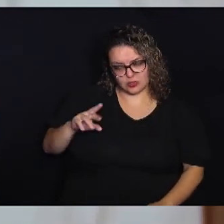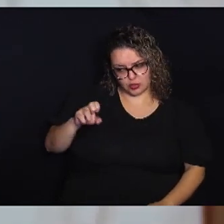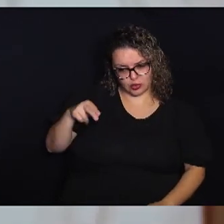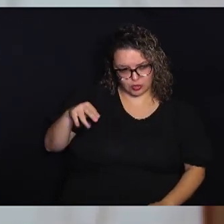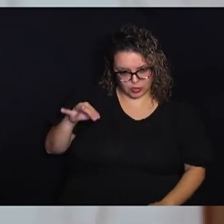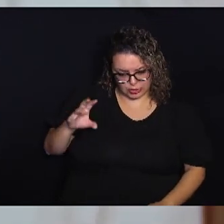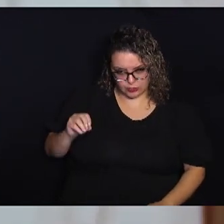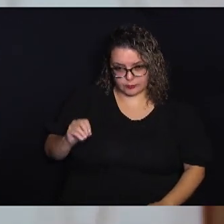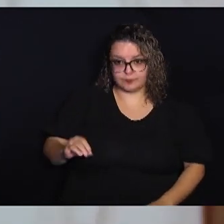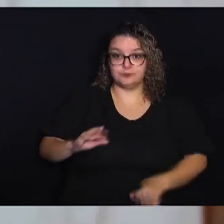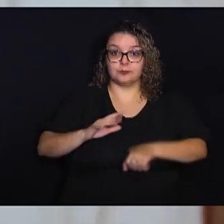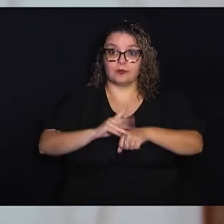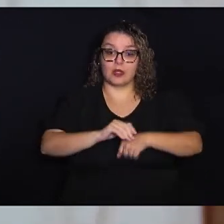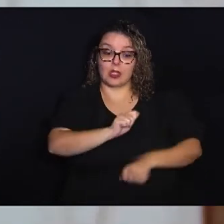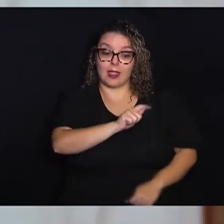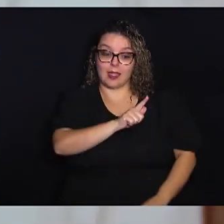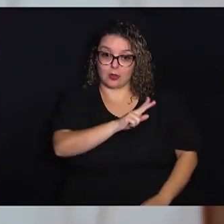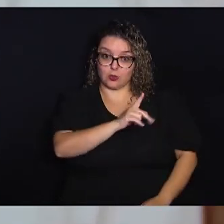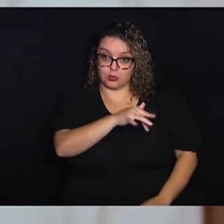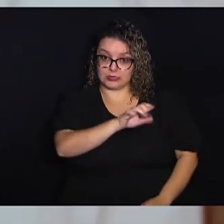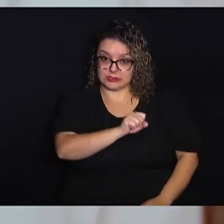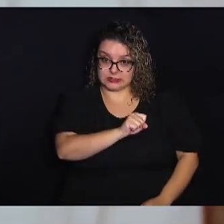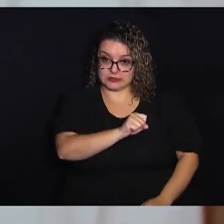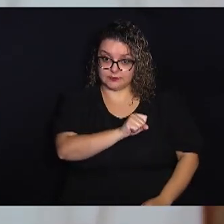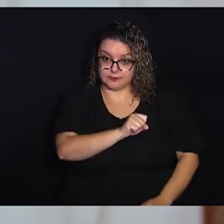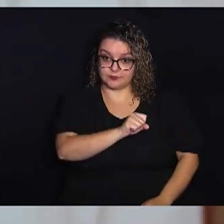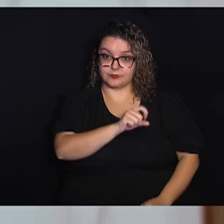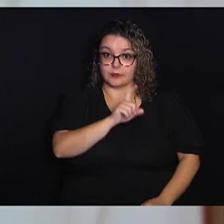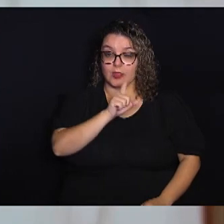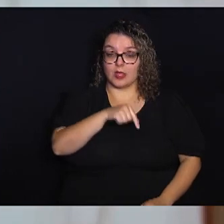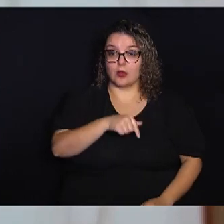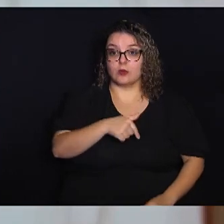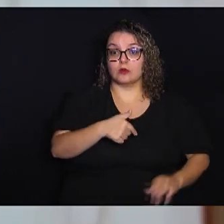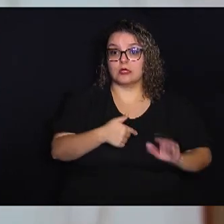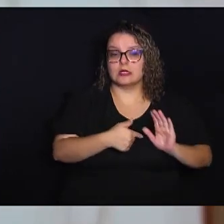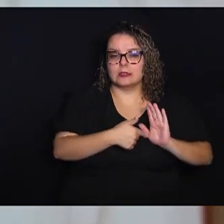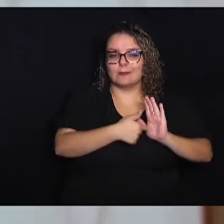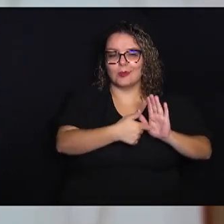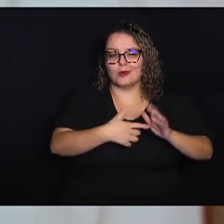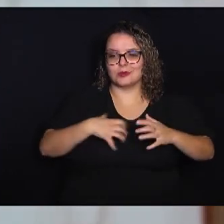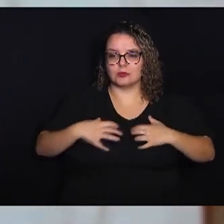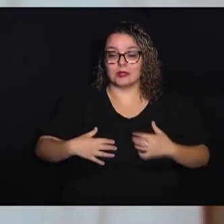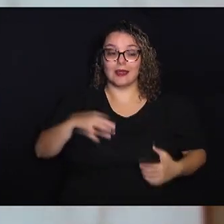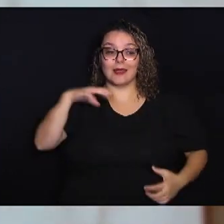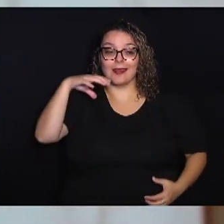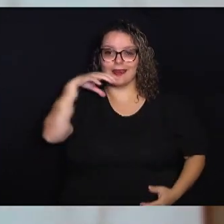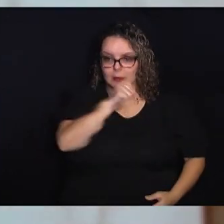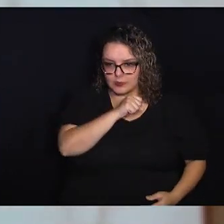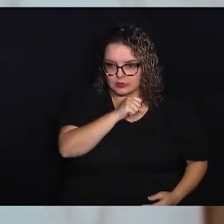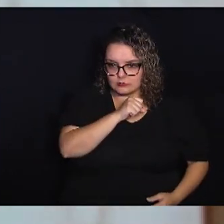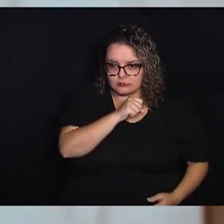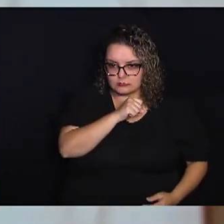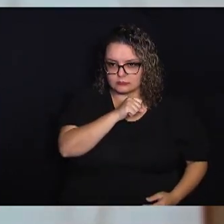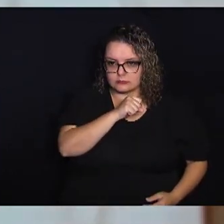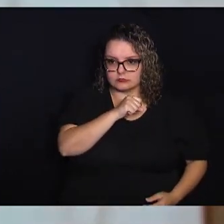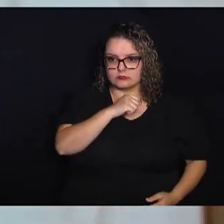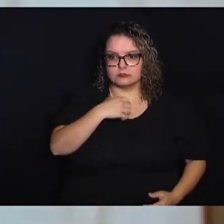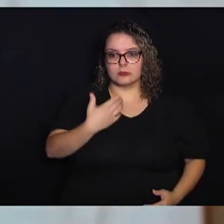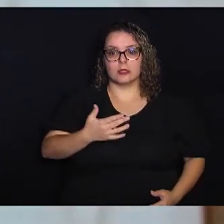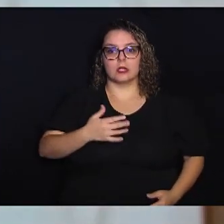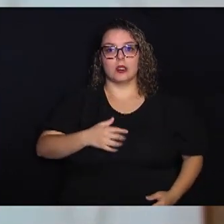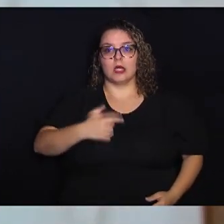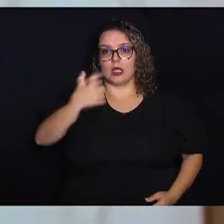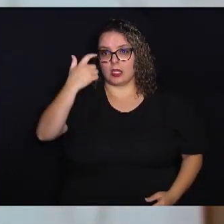As doenças agudas são aquelas que aparecem no organismo de uma forma rápida. E aí a pessoa